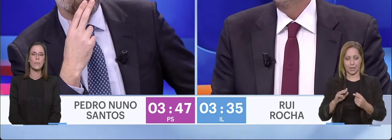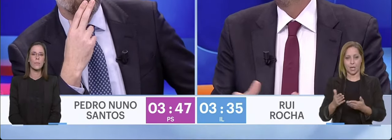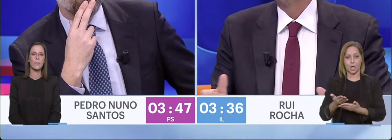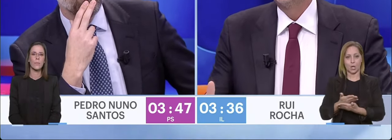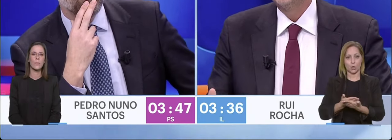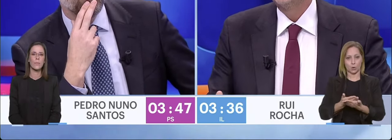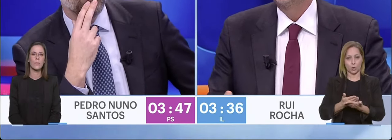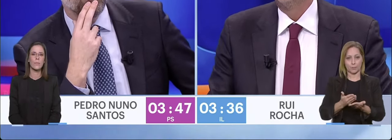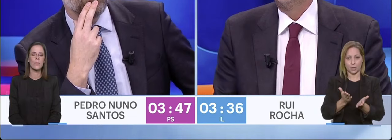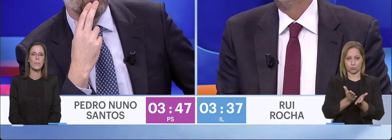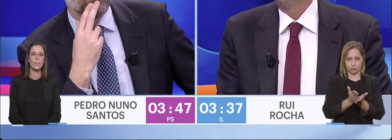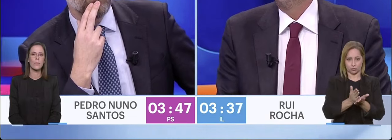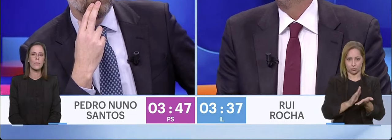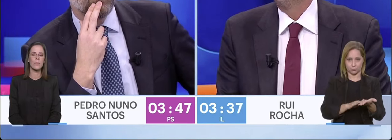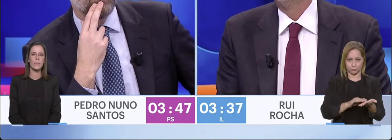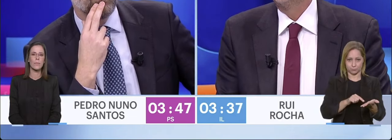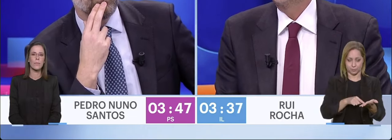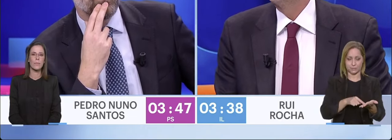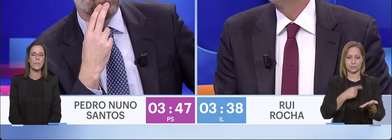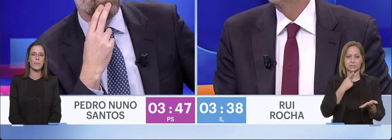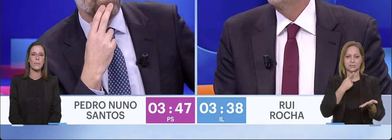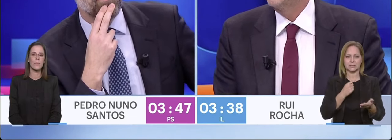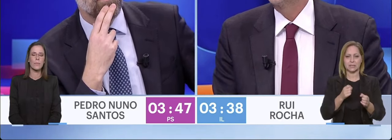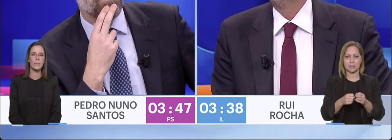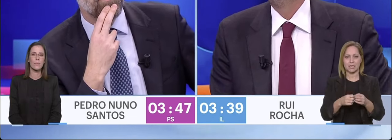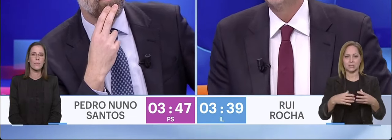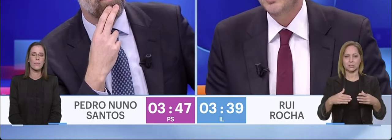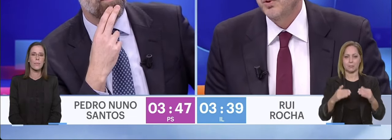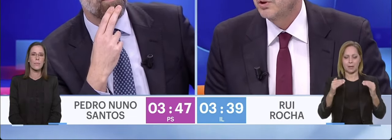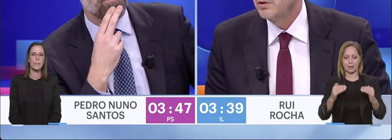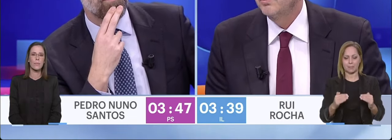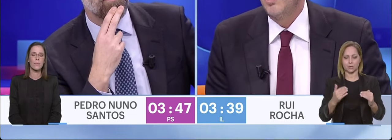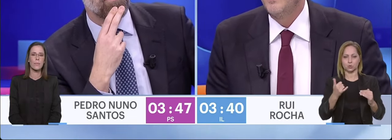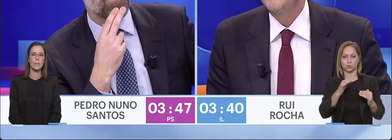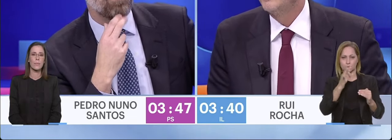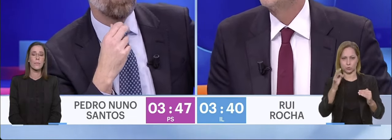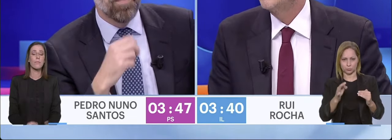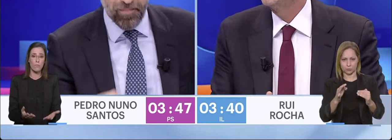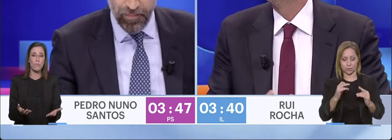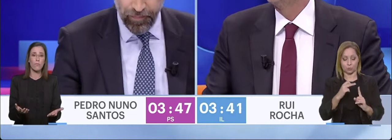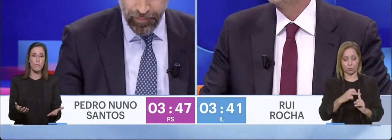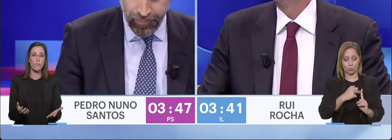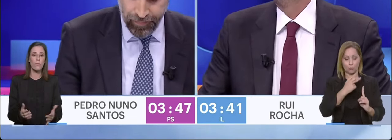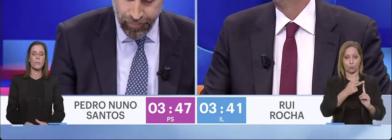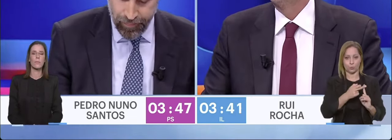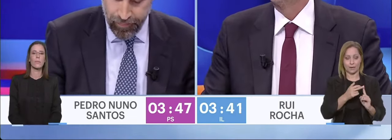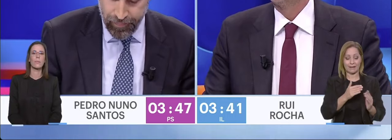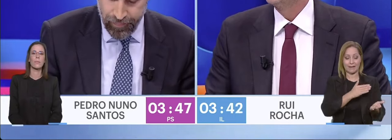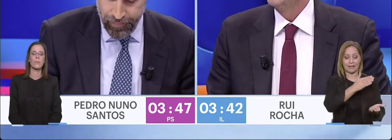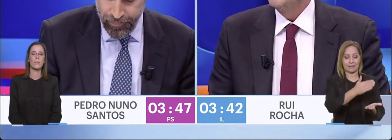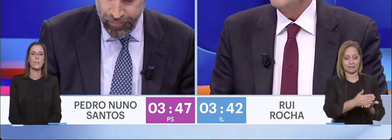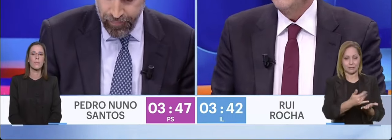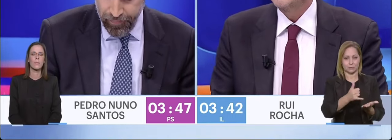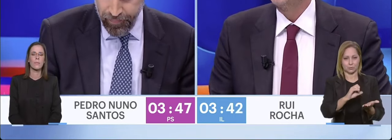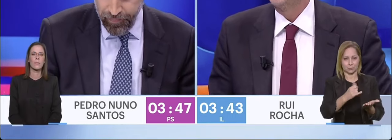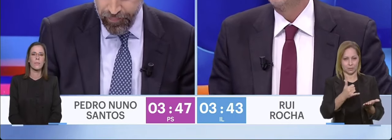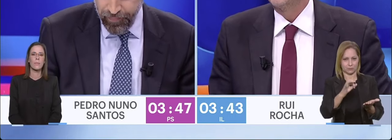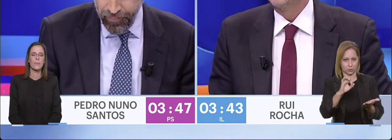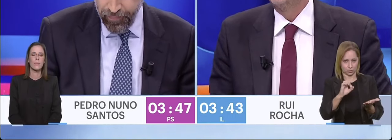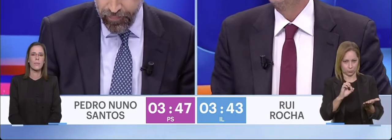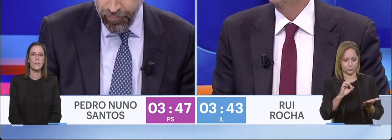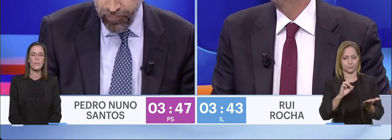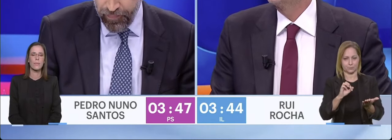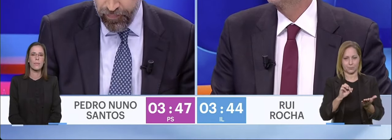que se baseia tanto quanto sabemos Dizem que o crescimento vai estar abaixo de 2% ao ano até 2028 e diz